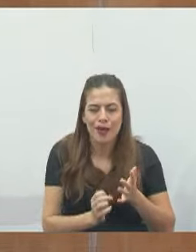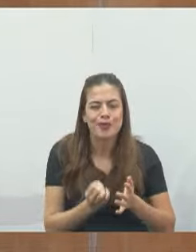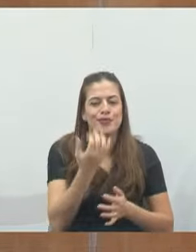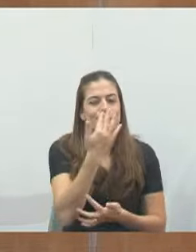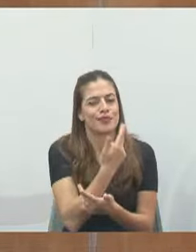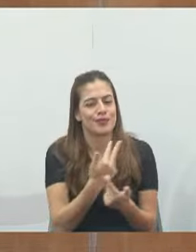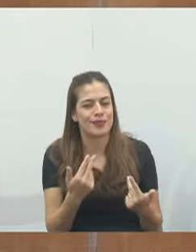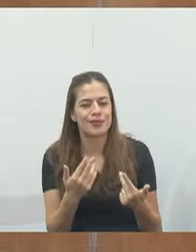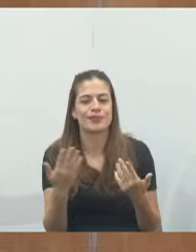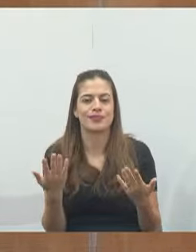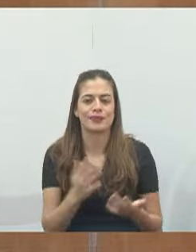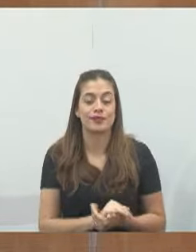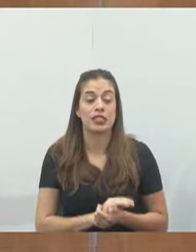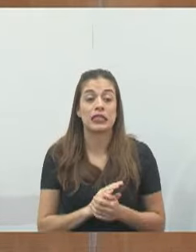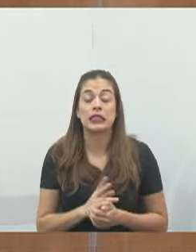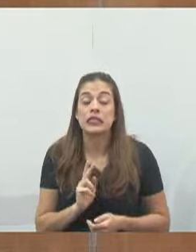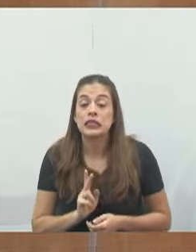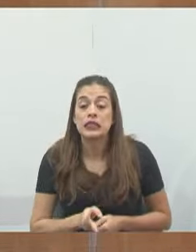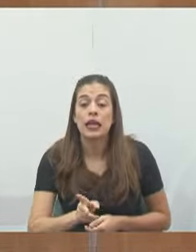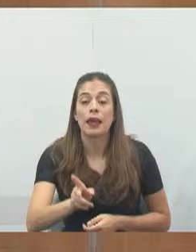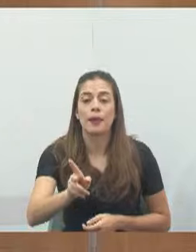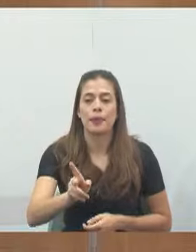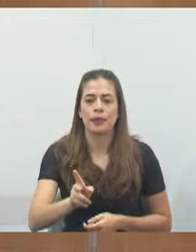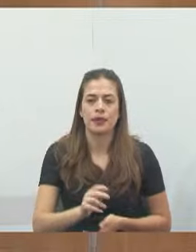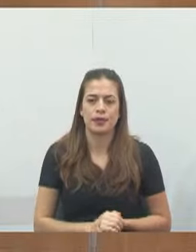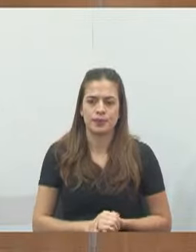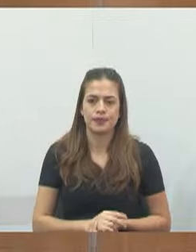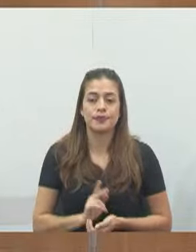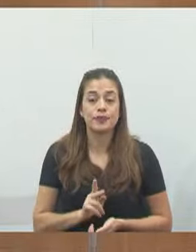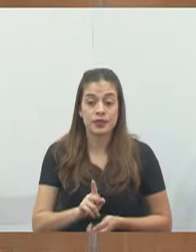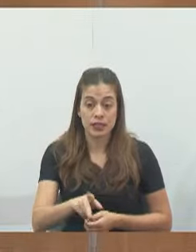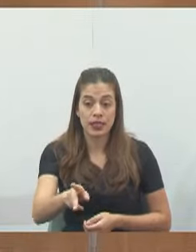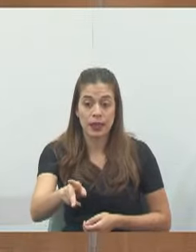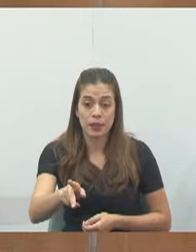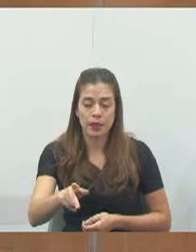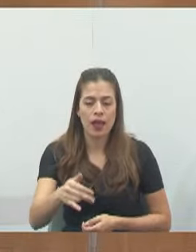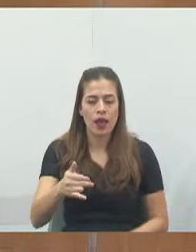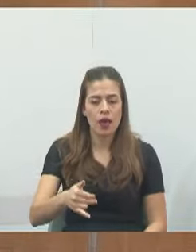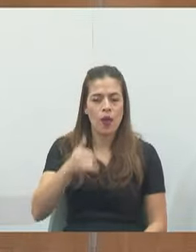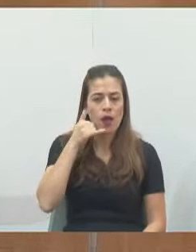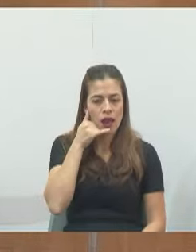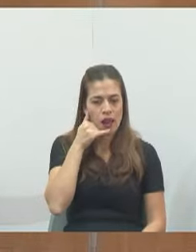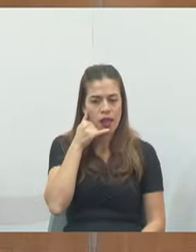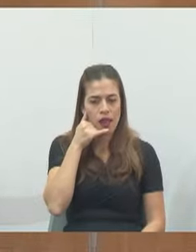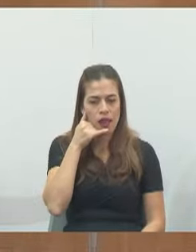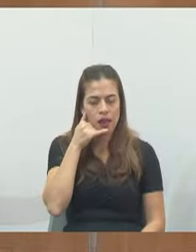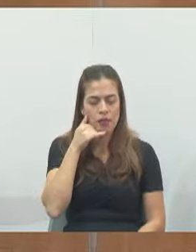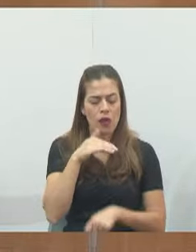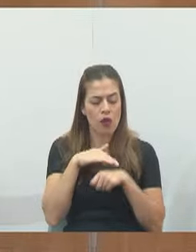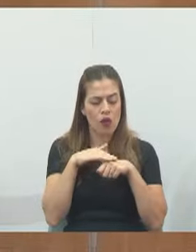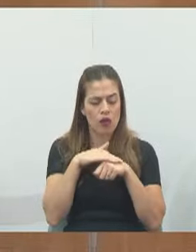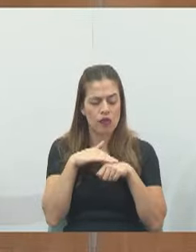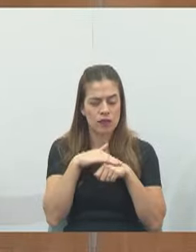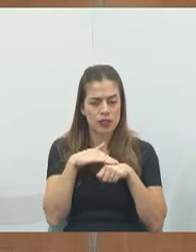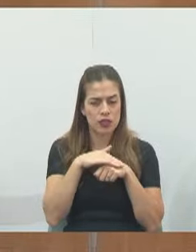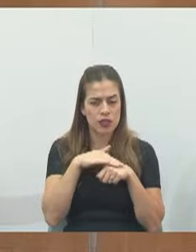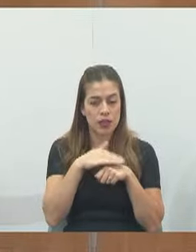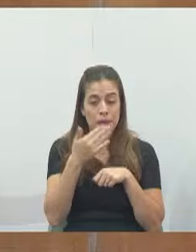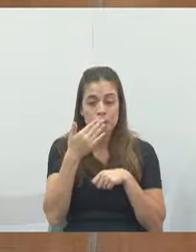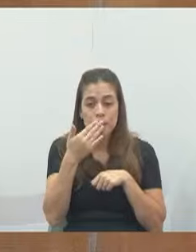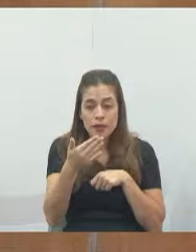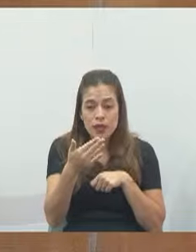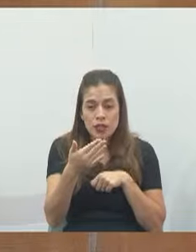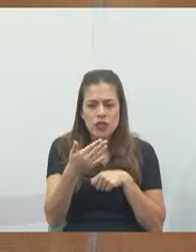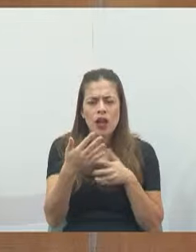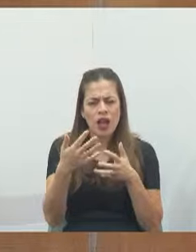E segundo, que todas as vezes, não foram muitas, mas as vezes que eu liguei para você, para conversar com você e pedir para